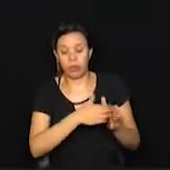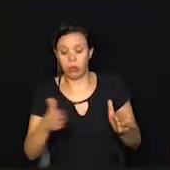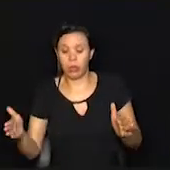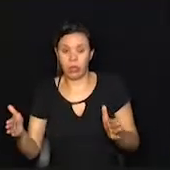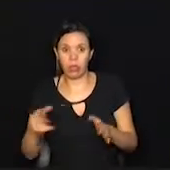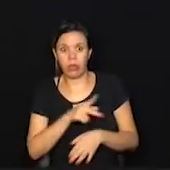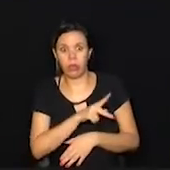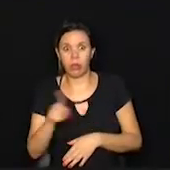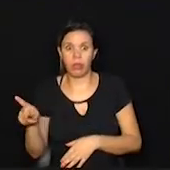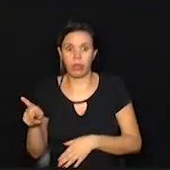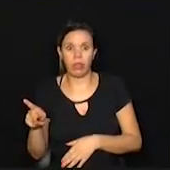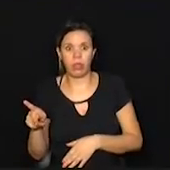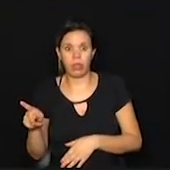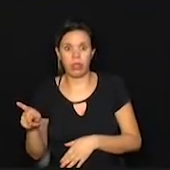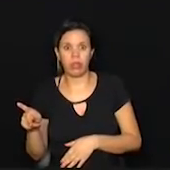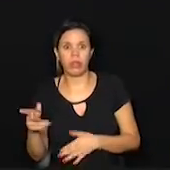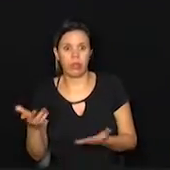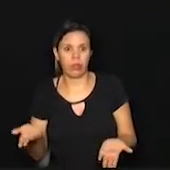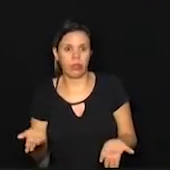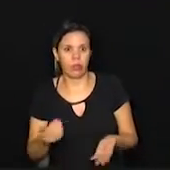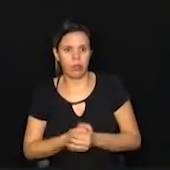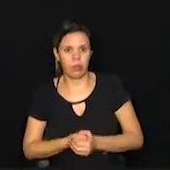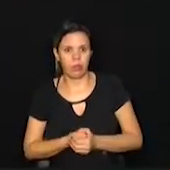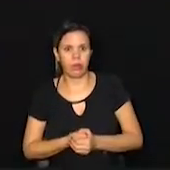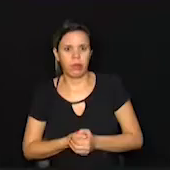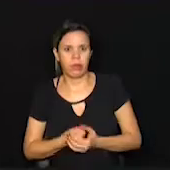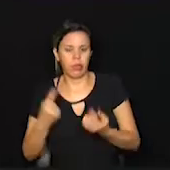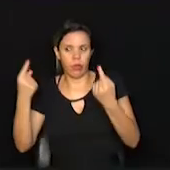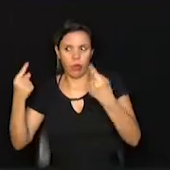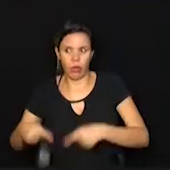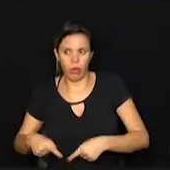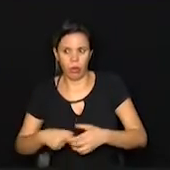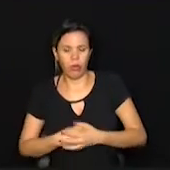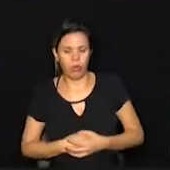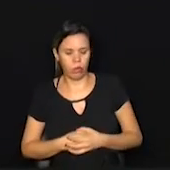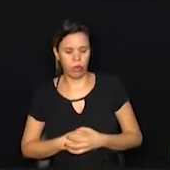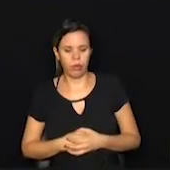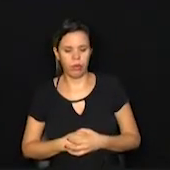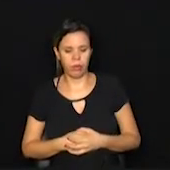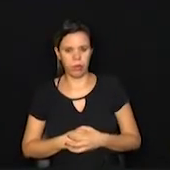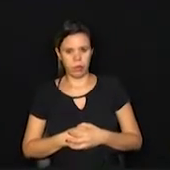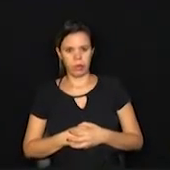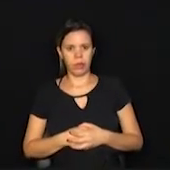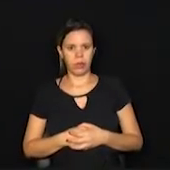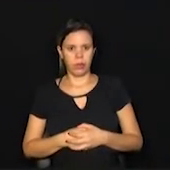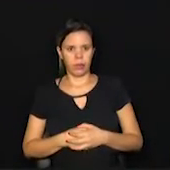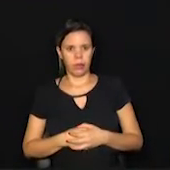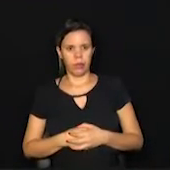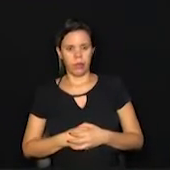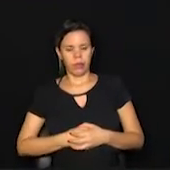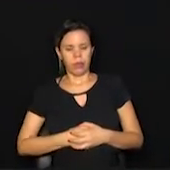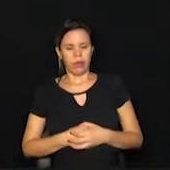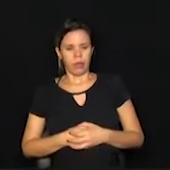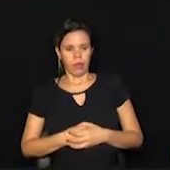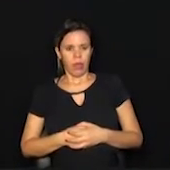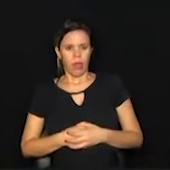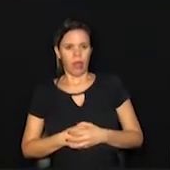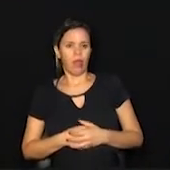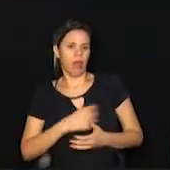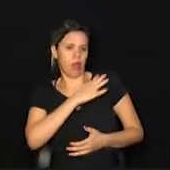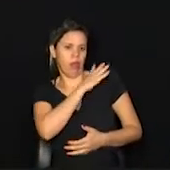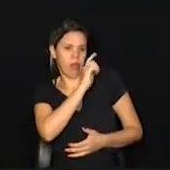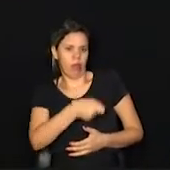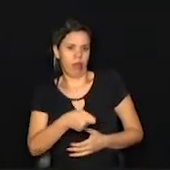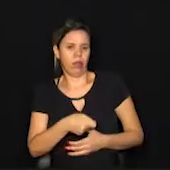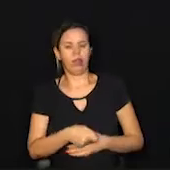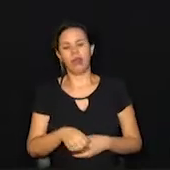de presidentes civis que se opuseram a a a ditadura então O